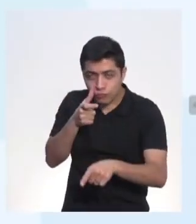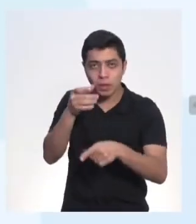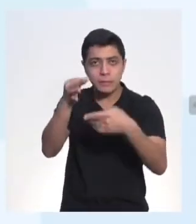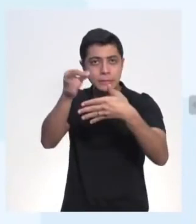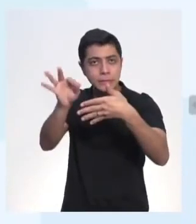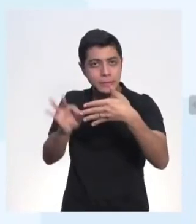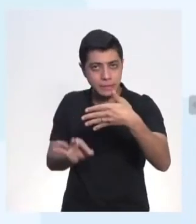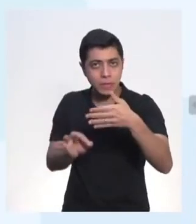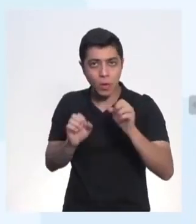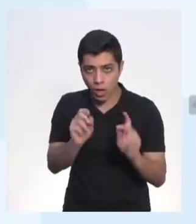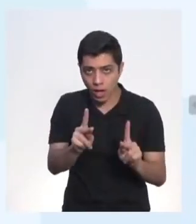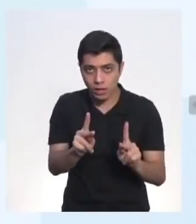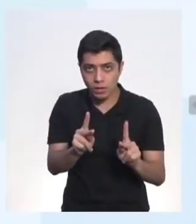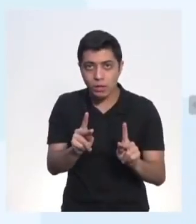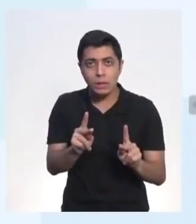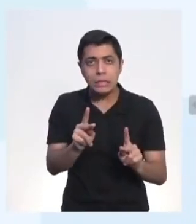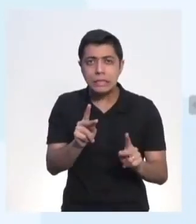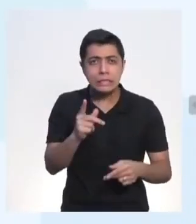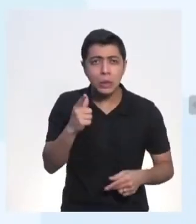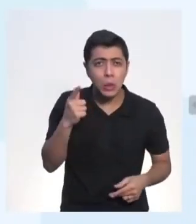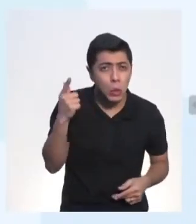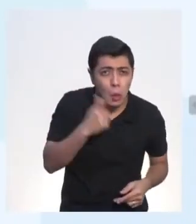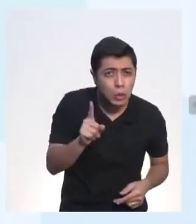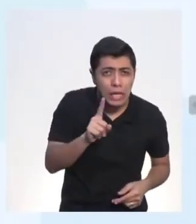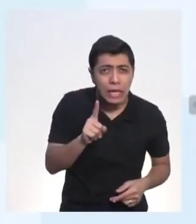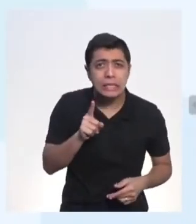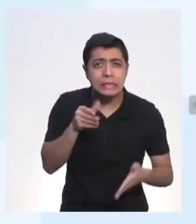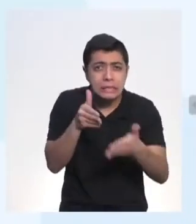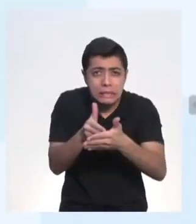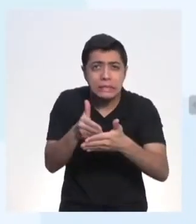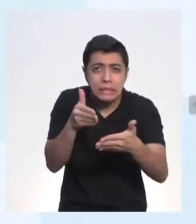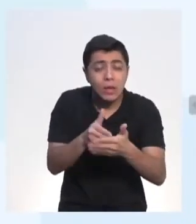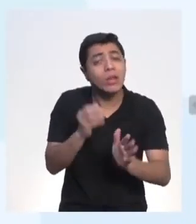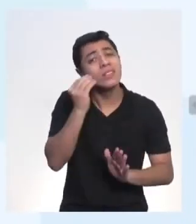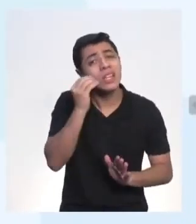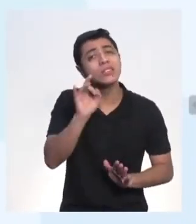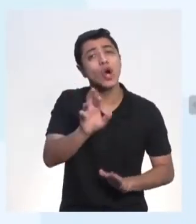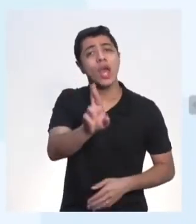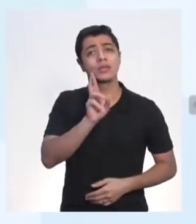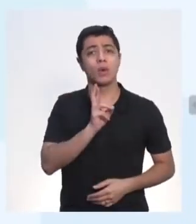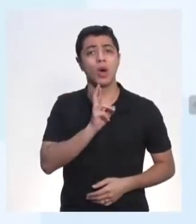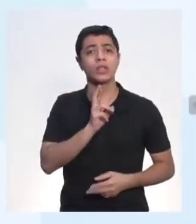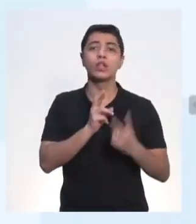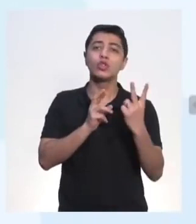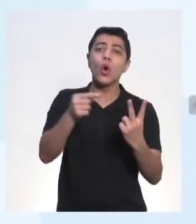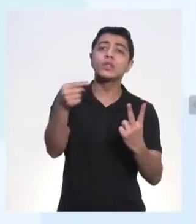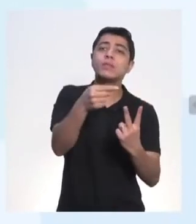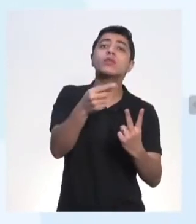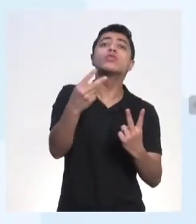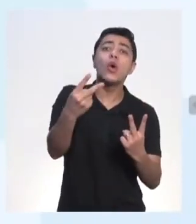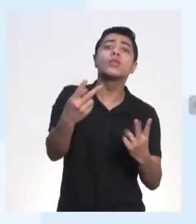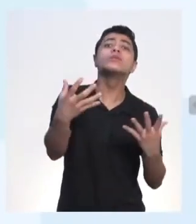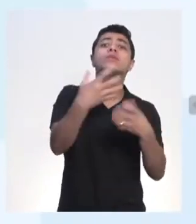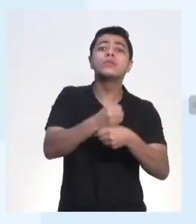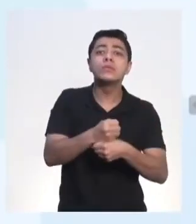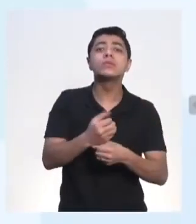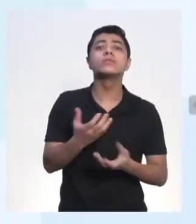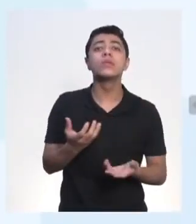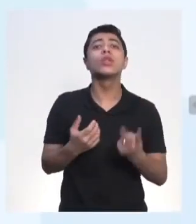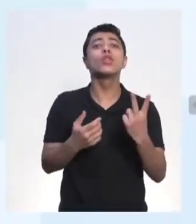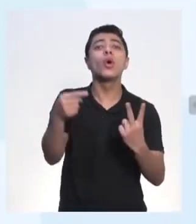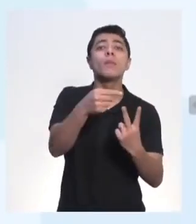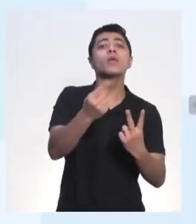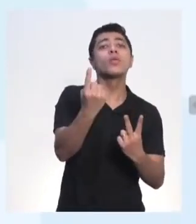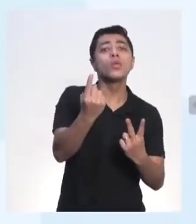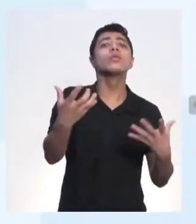a resposta de 2 elevado a menos 2, 2 elevado a menos 1, 2 elevado a 0, 2 elevado a 1 e 2 elevado a 2, tá